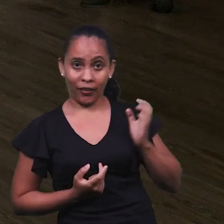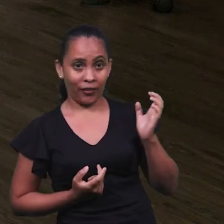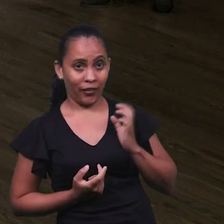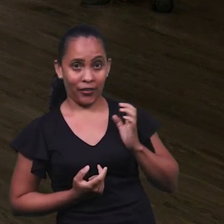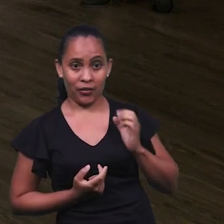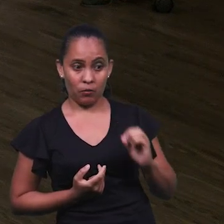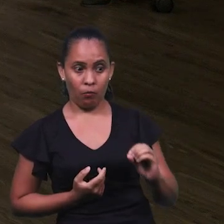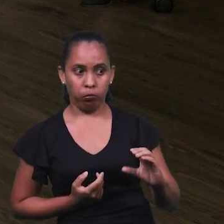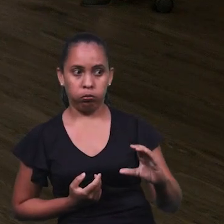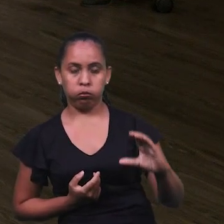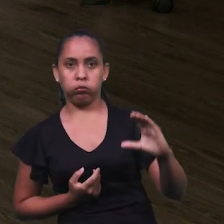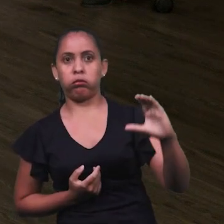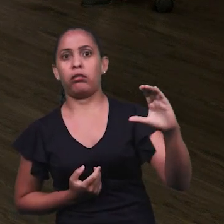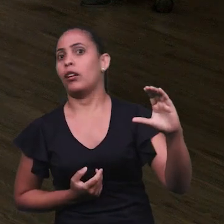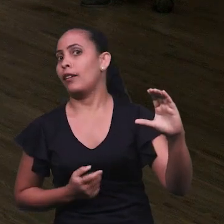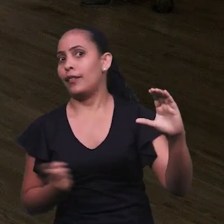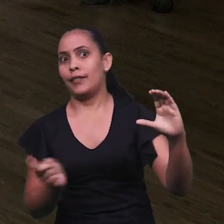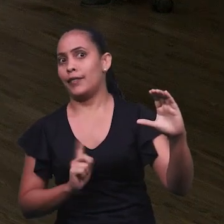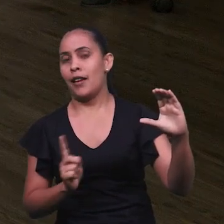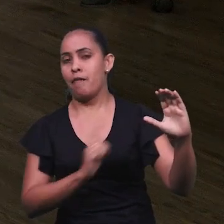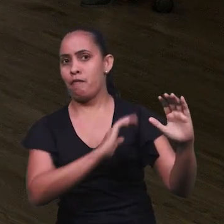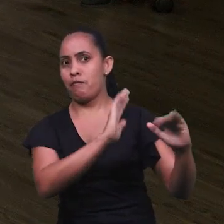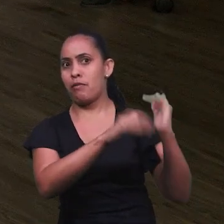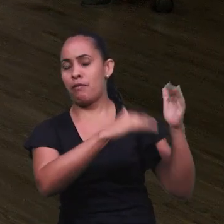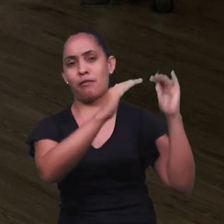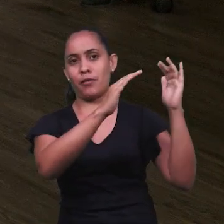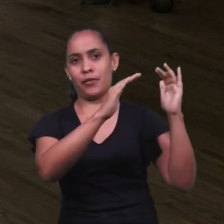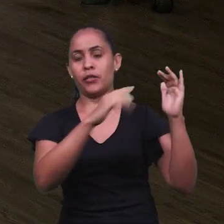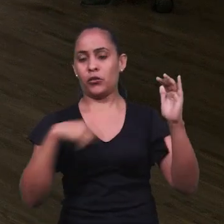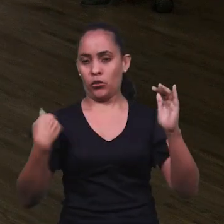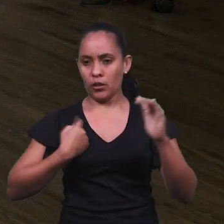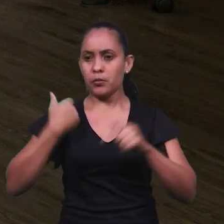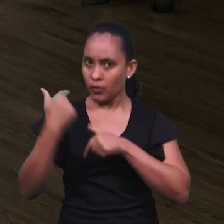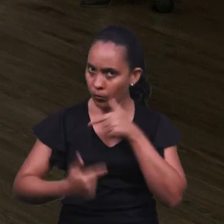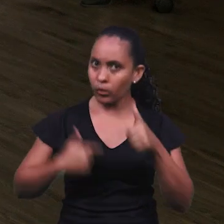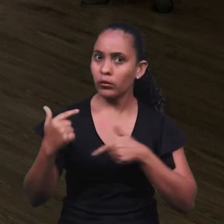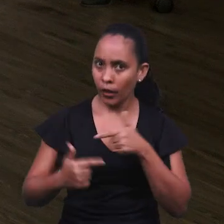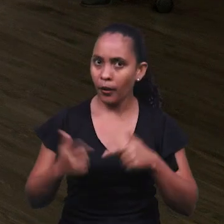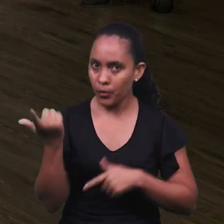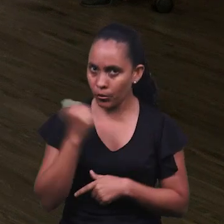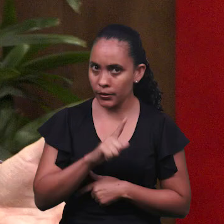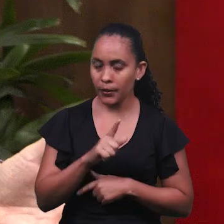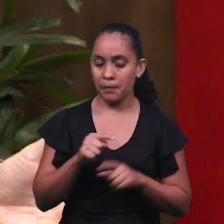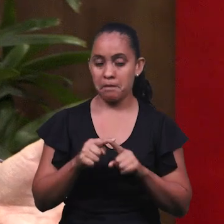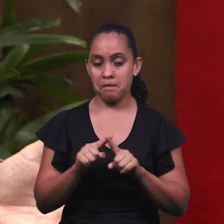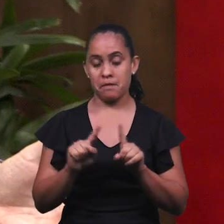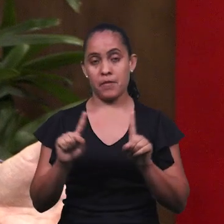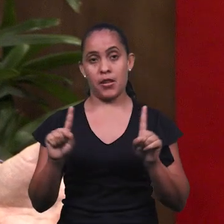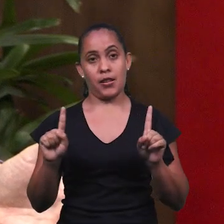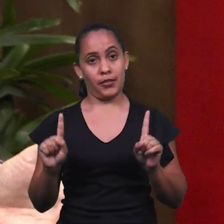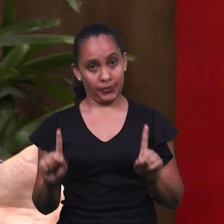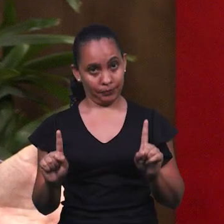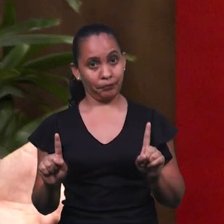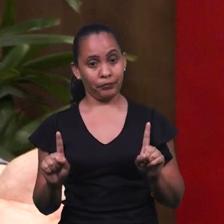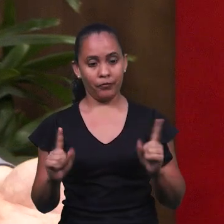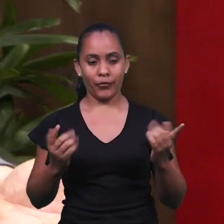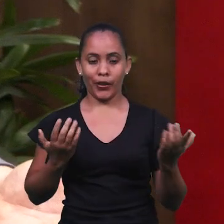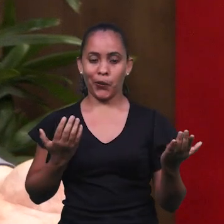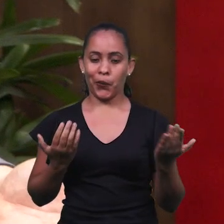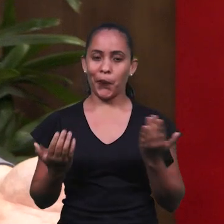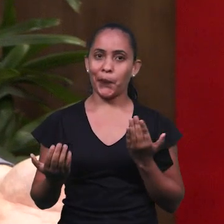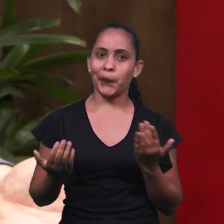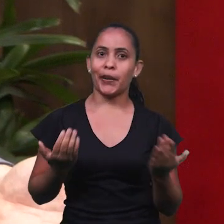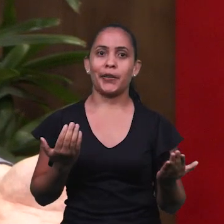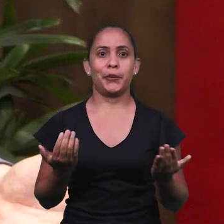prosperidade. É bom prosperar, nós devemos lutar por isso. O detalhe é o seguinte, ele contemplou, ele